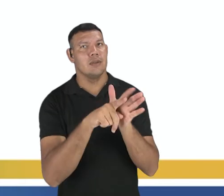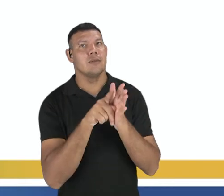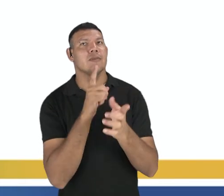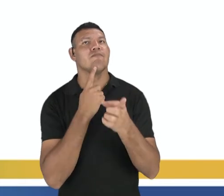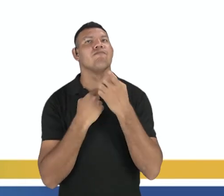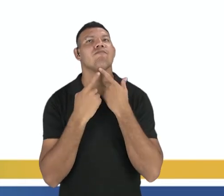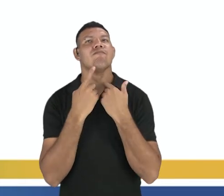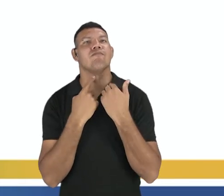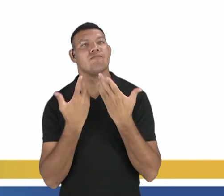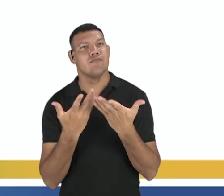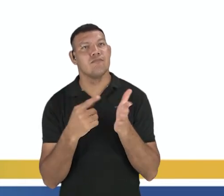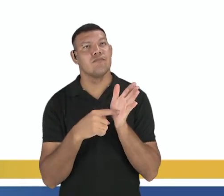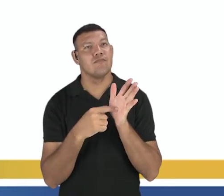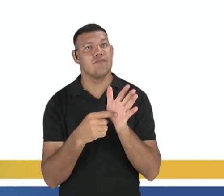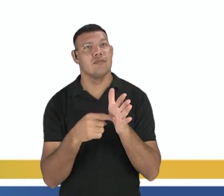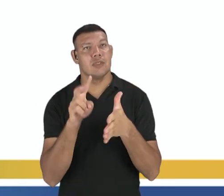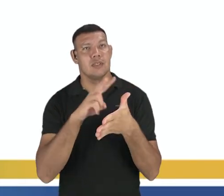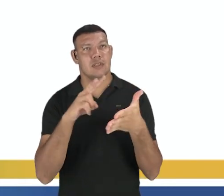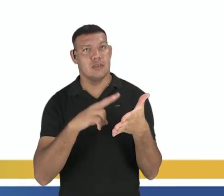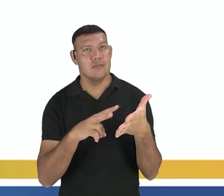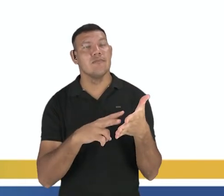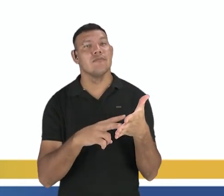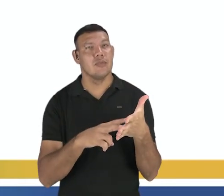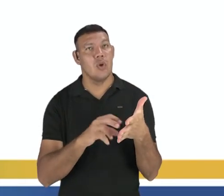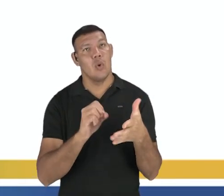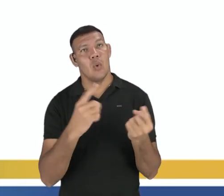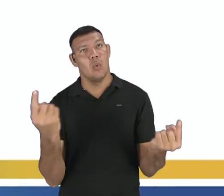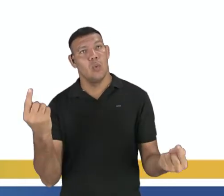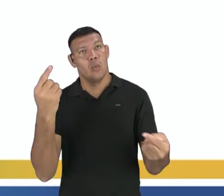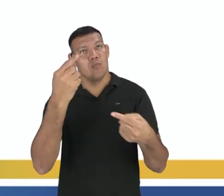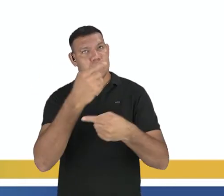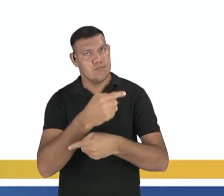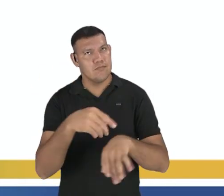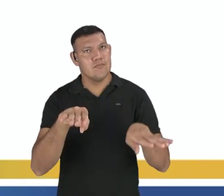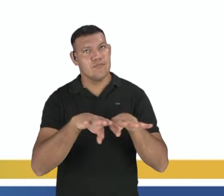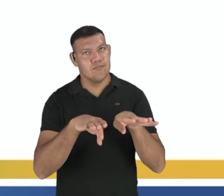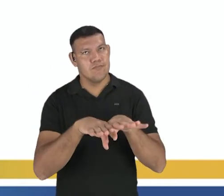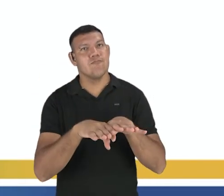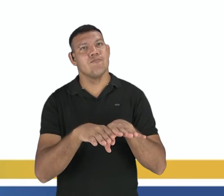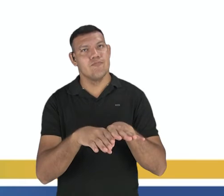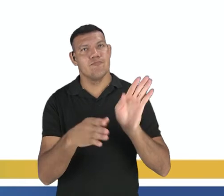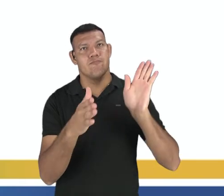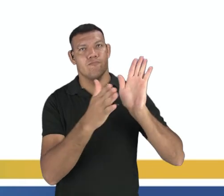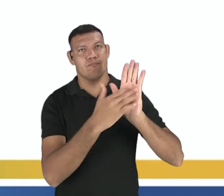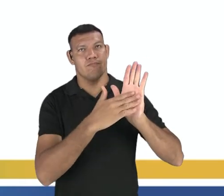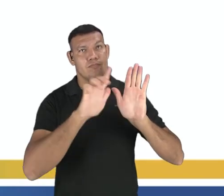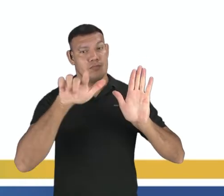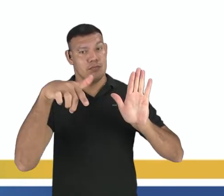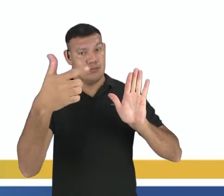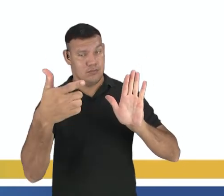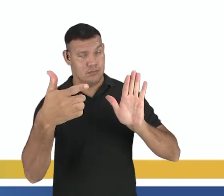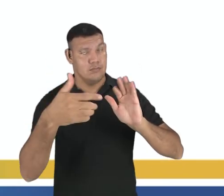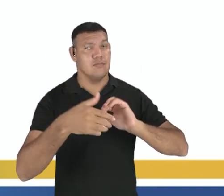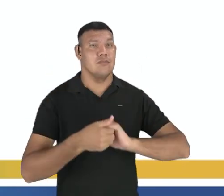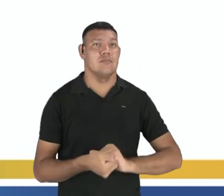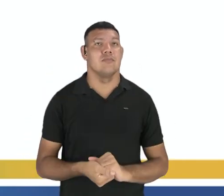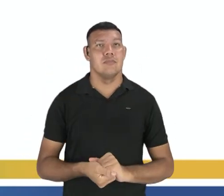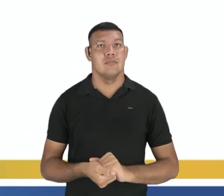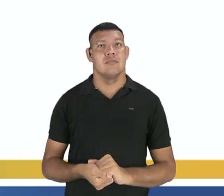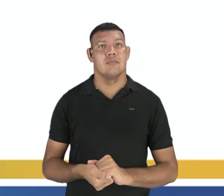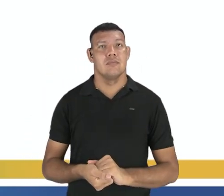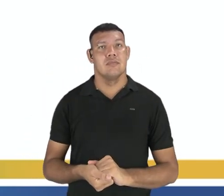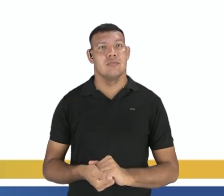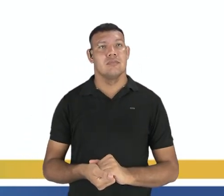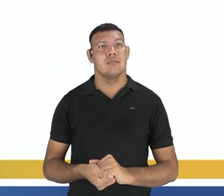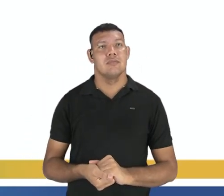ou rebelar-se contra ela, propondo uma outra não prevista. Então ele traz aqui